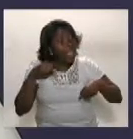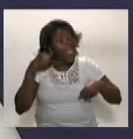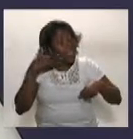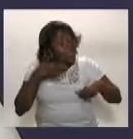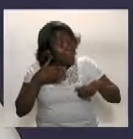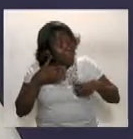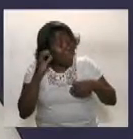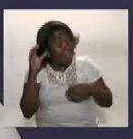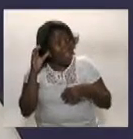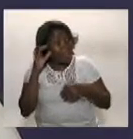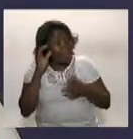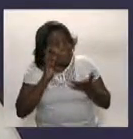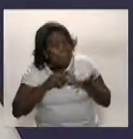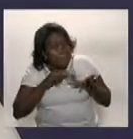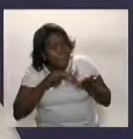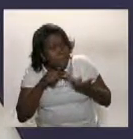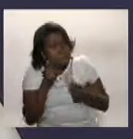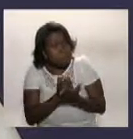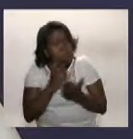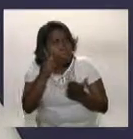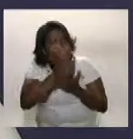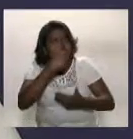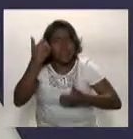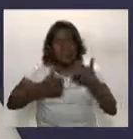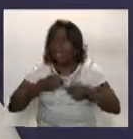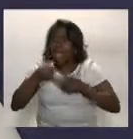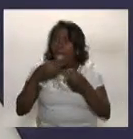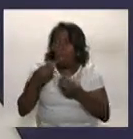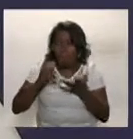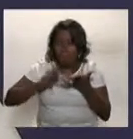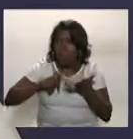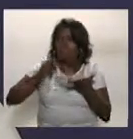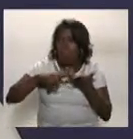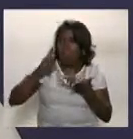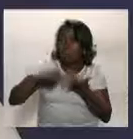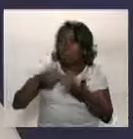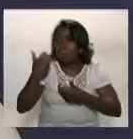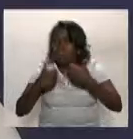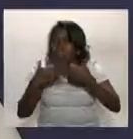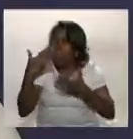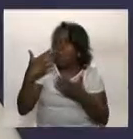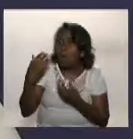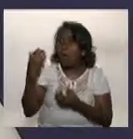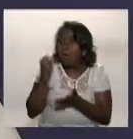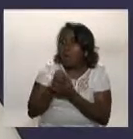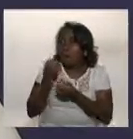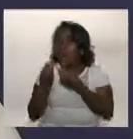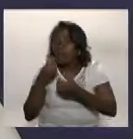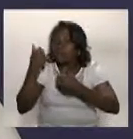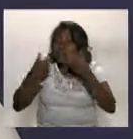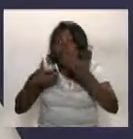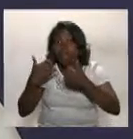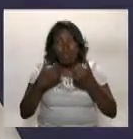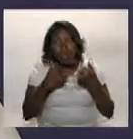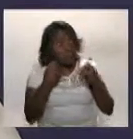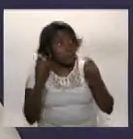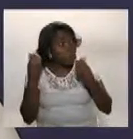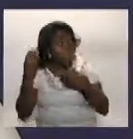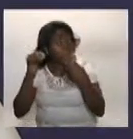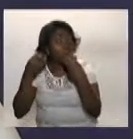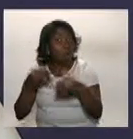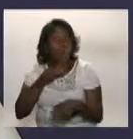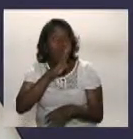Então, eu acho que sai ganhando todo mundo. É importante que se diga que isso, a senhora já falou, primeiro é